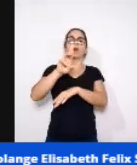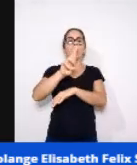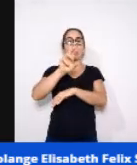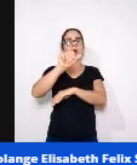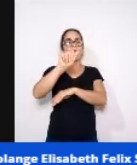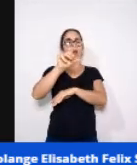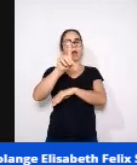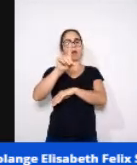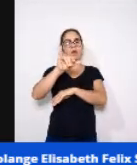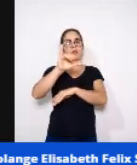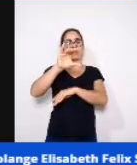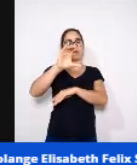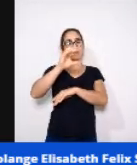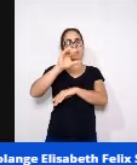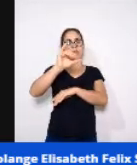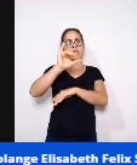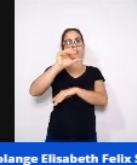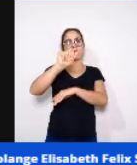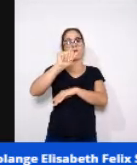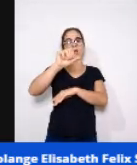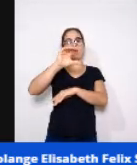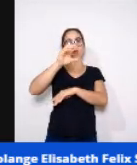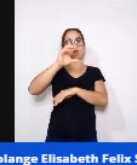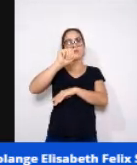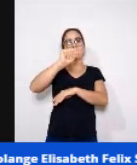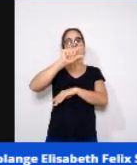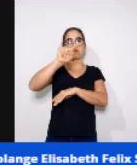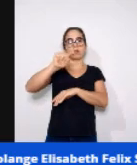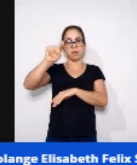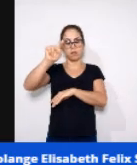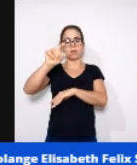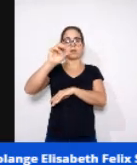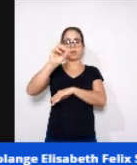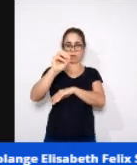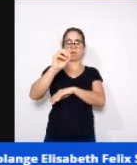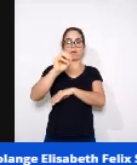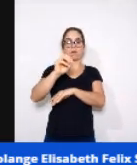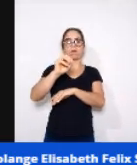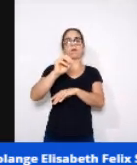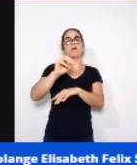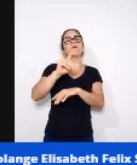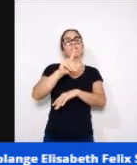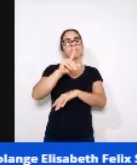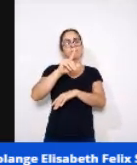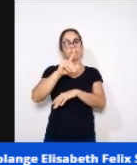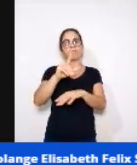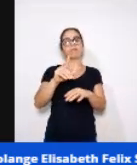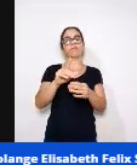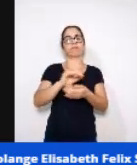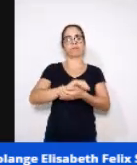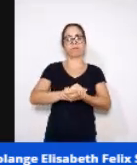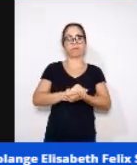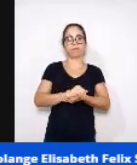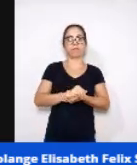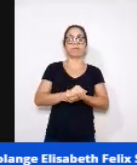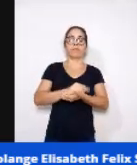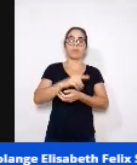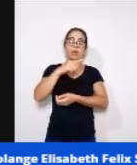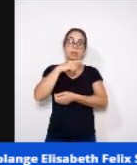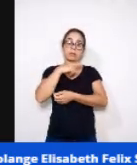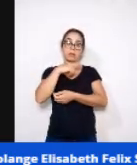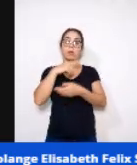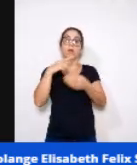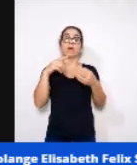para representar uma raiz como potência de expoente fracionário. Então, eu tenho que